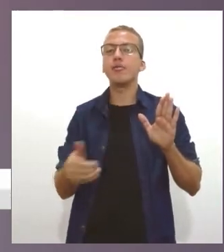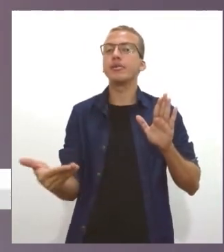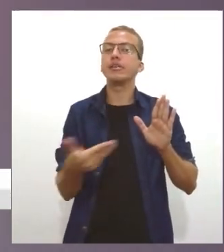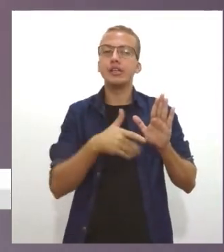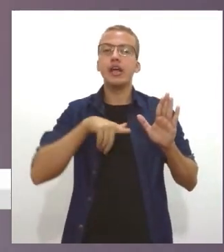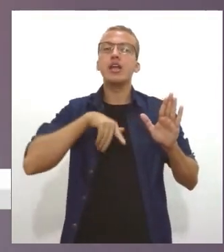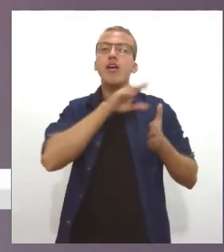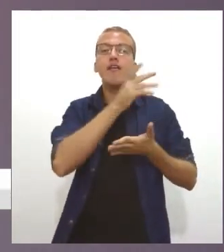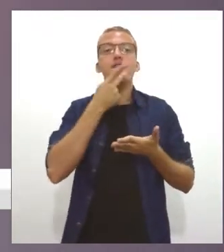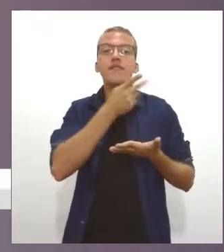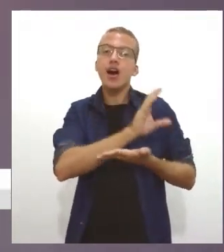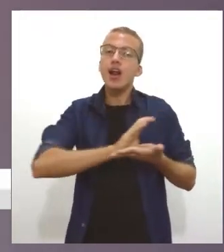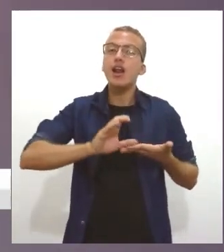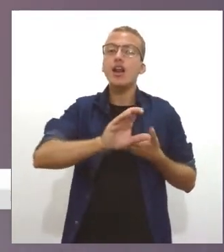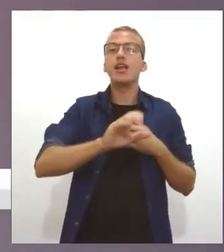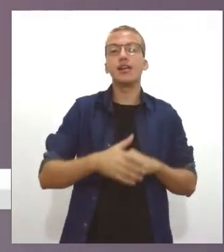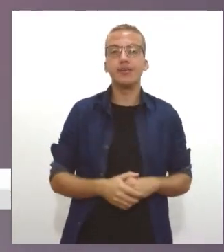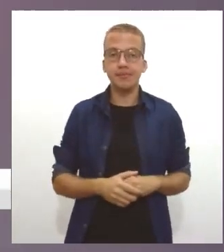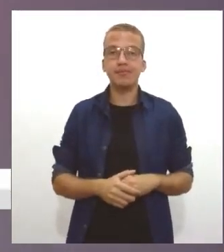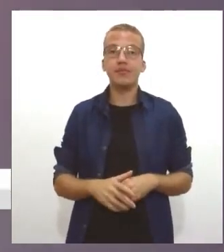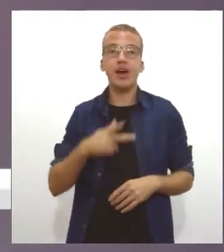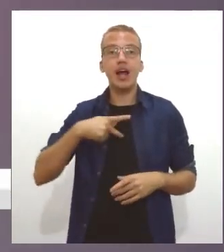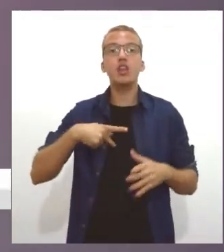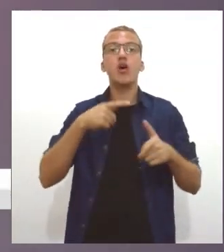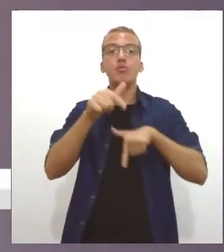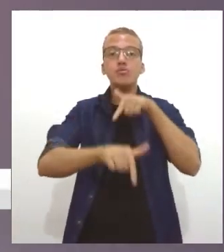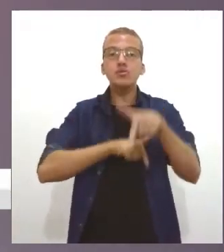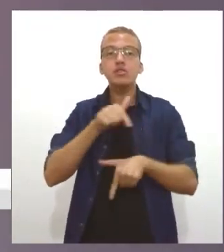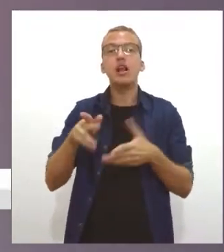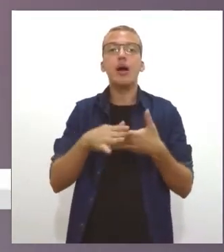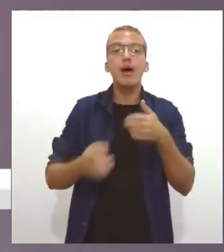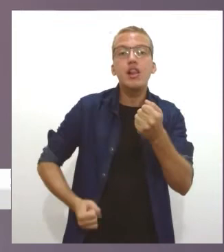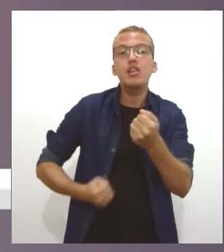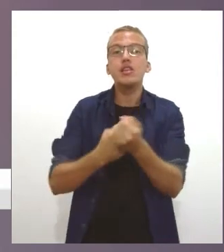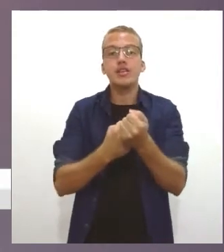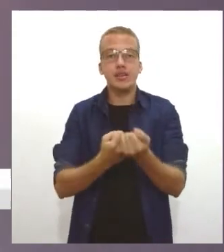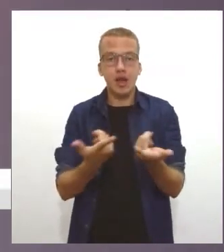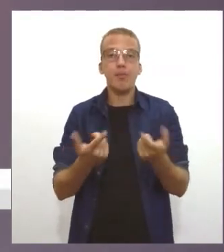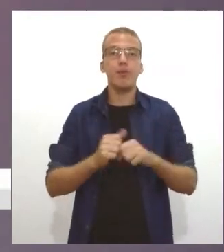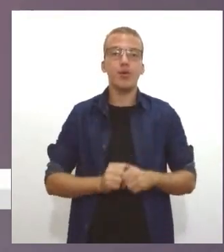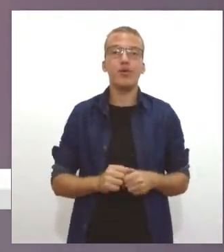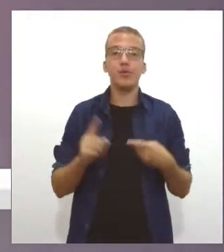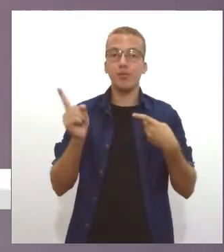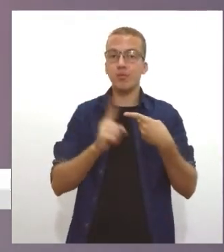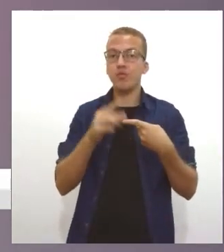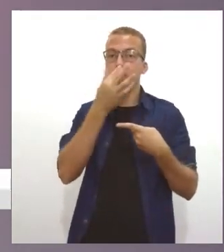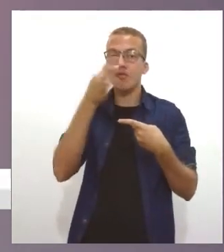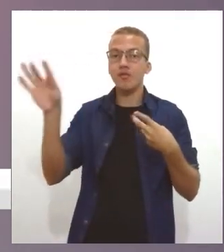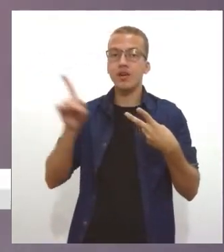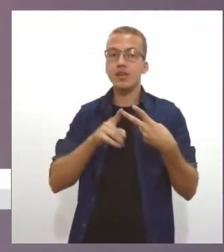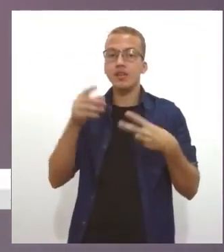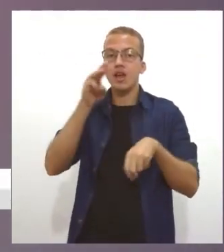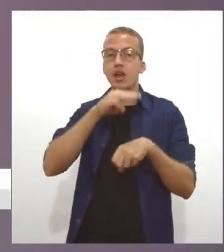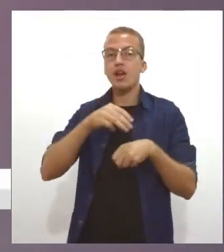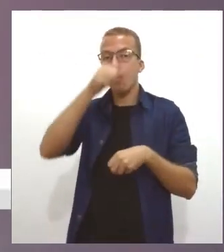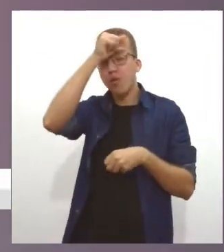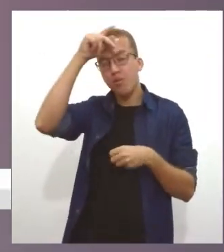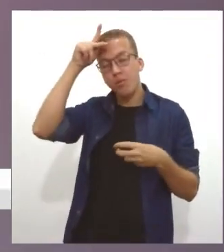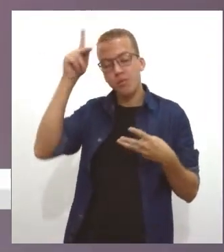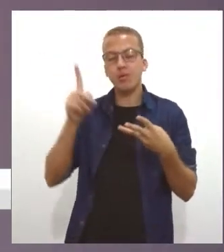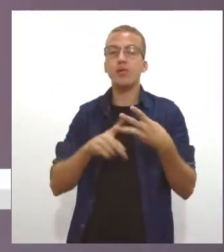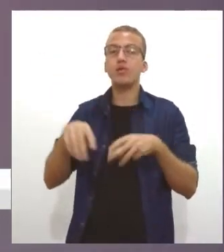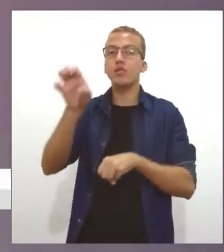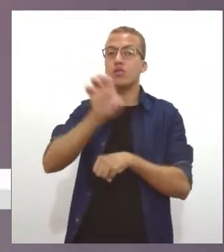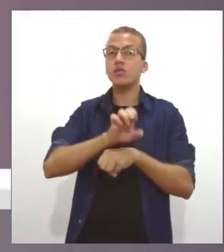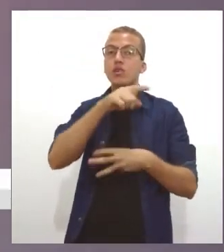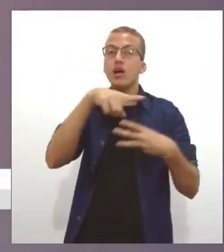ele fala no trabalho integrativo da União, Estado e município, na divulgação, na educação da Lei Maria da Penha e também na utilização